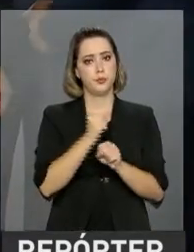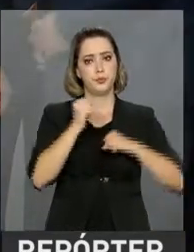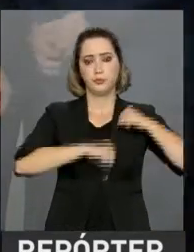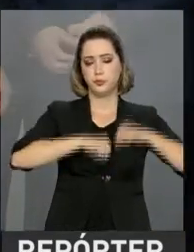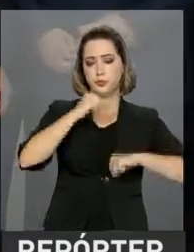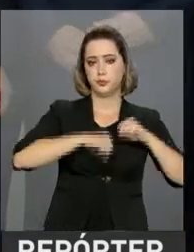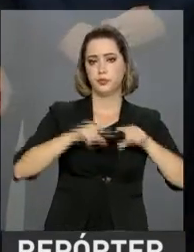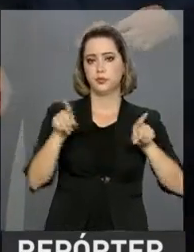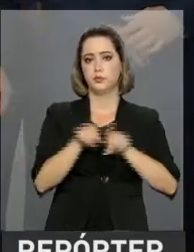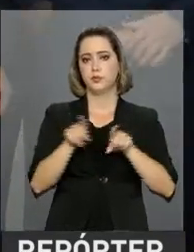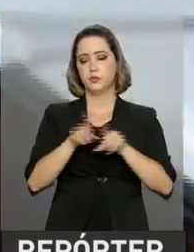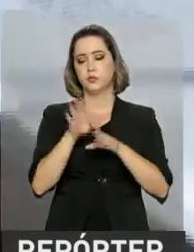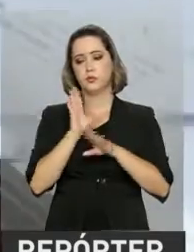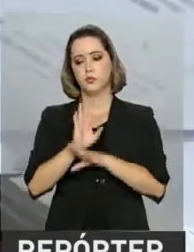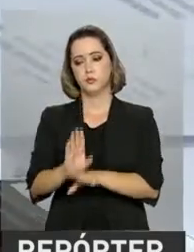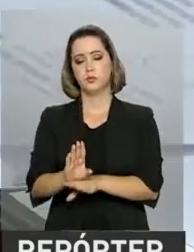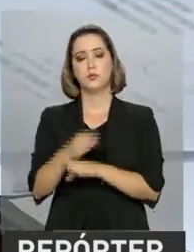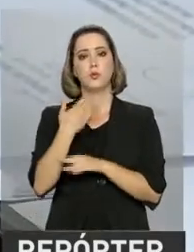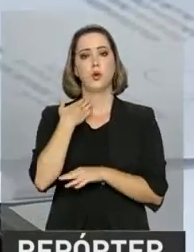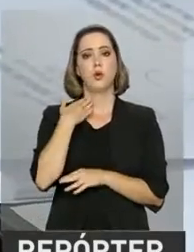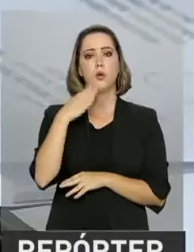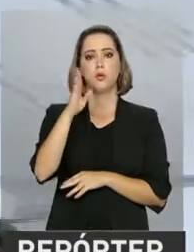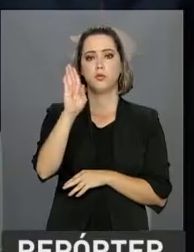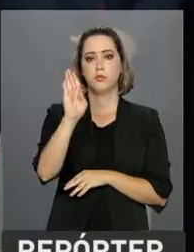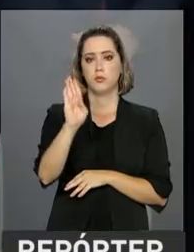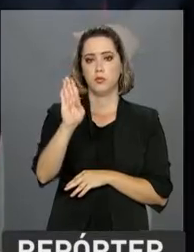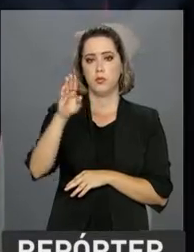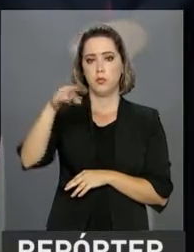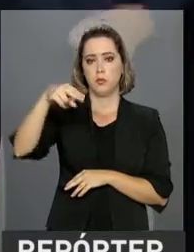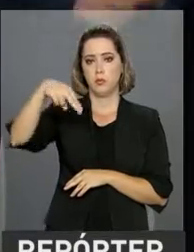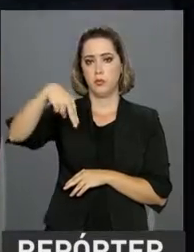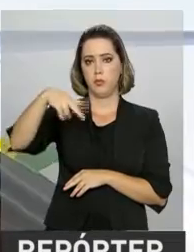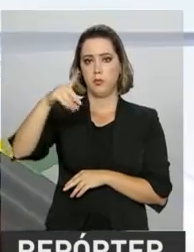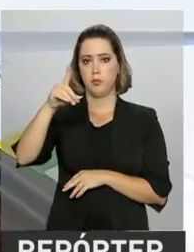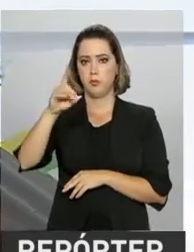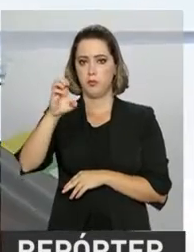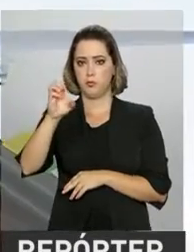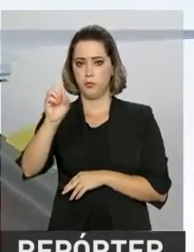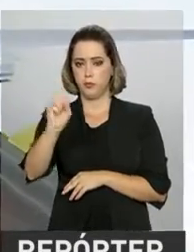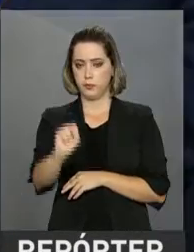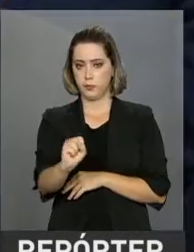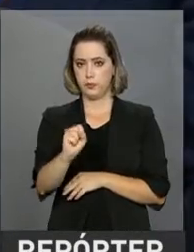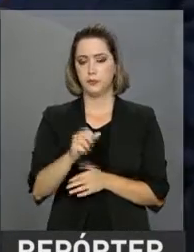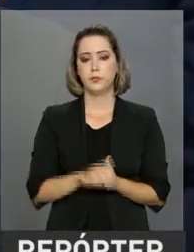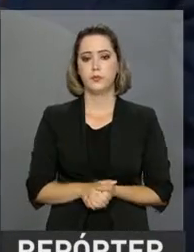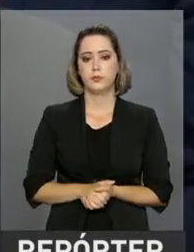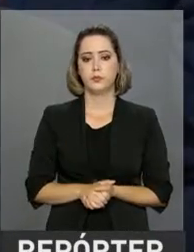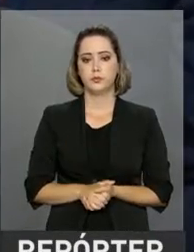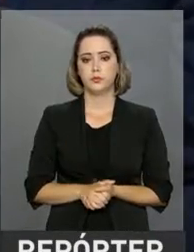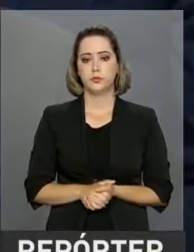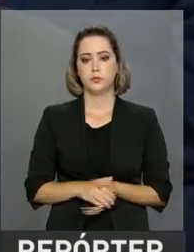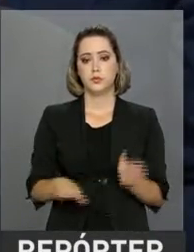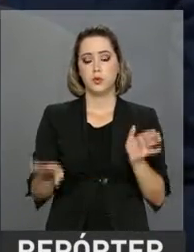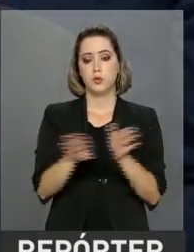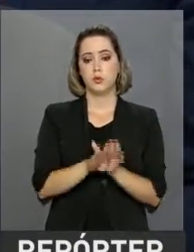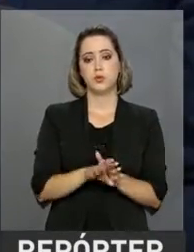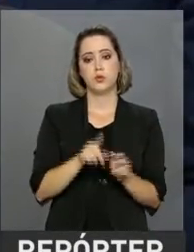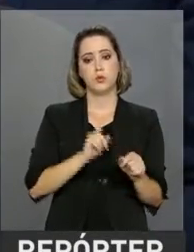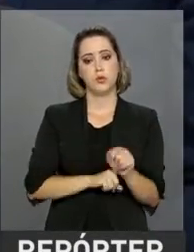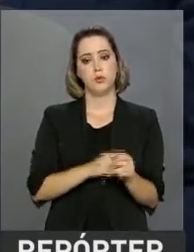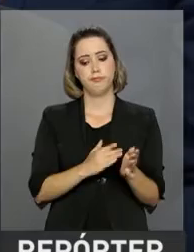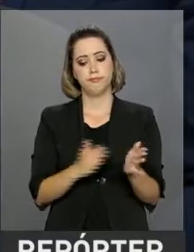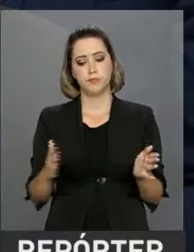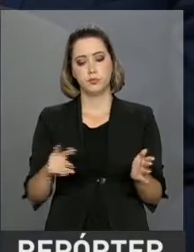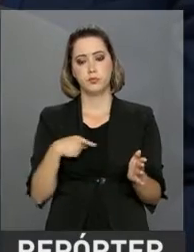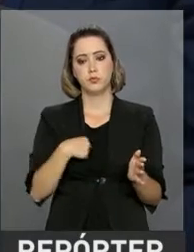também com financiamento do banco nacional de desenvolvimento econômico e social bnds chega no momento em que devo